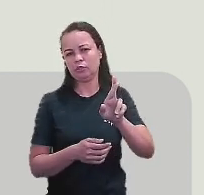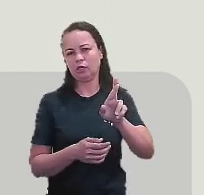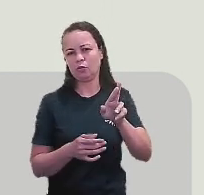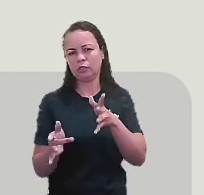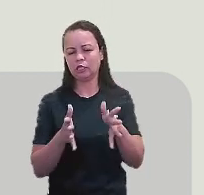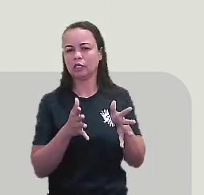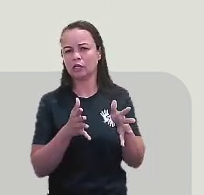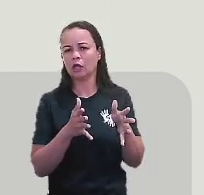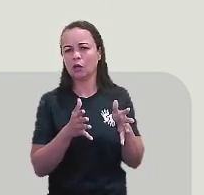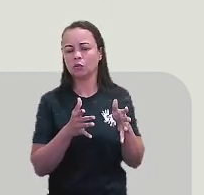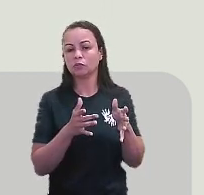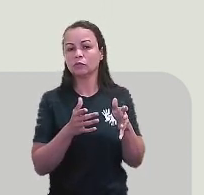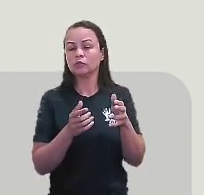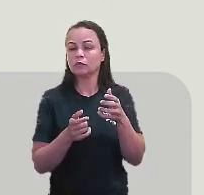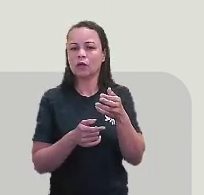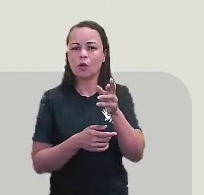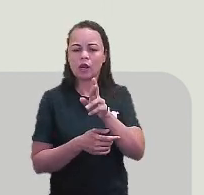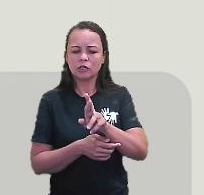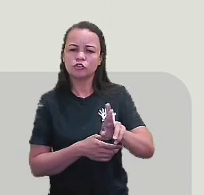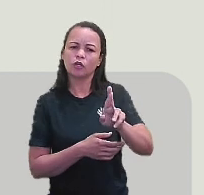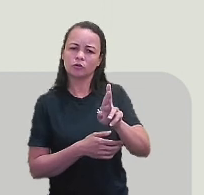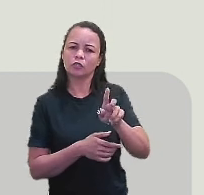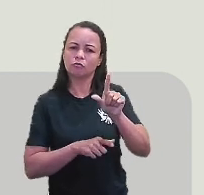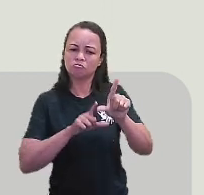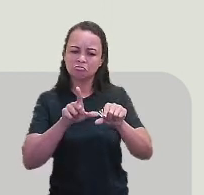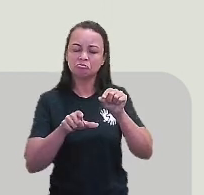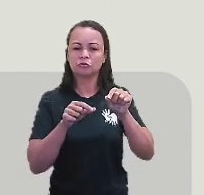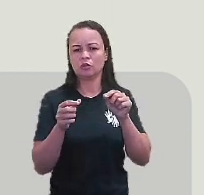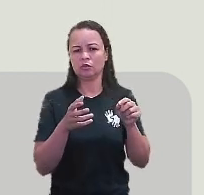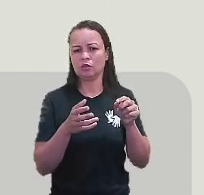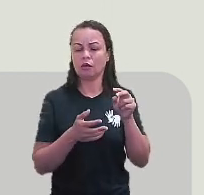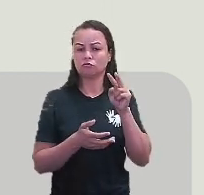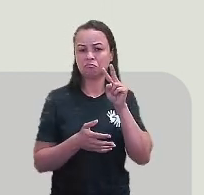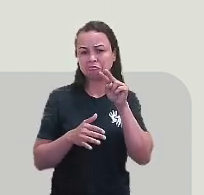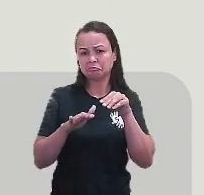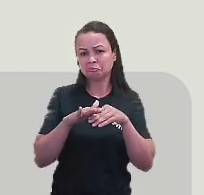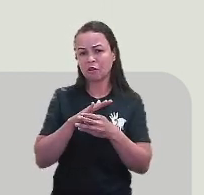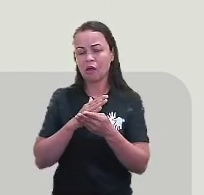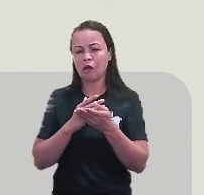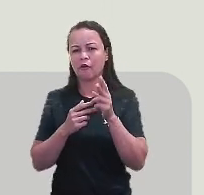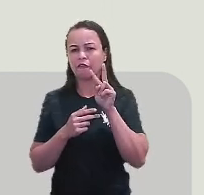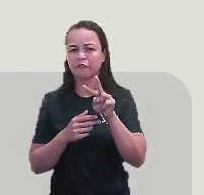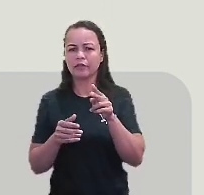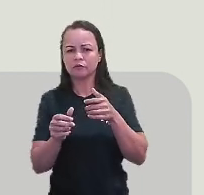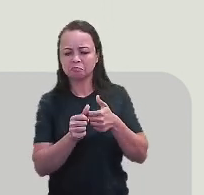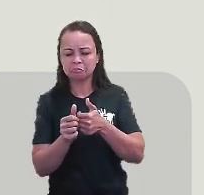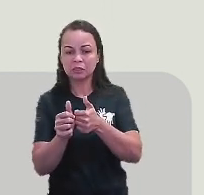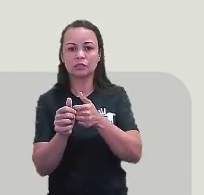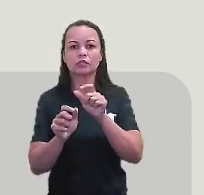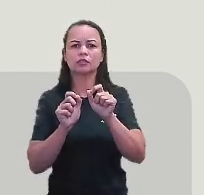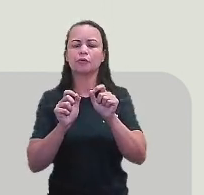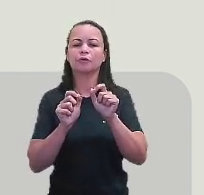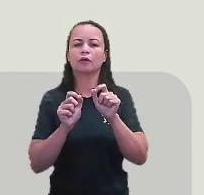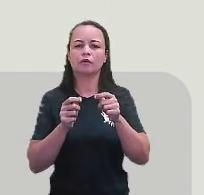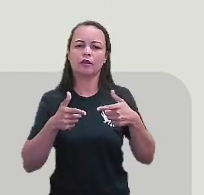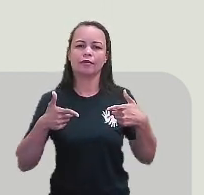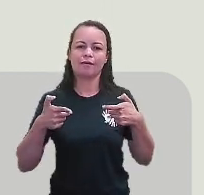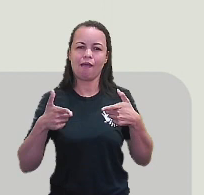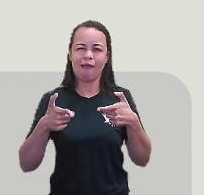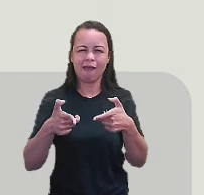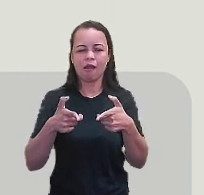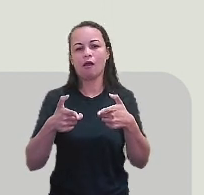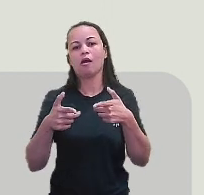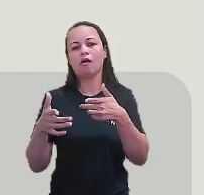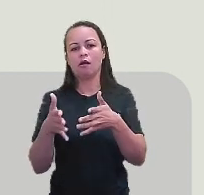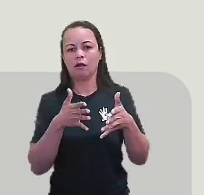não foram construídos, pela a religião que eles optaram. A gente costuma ver muito essa perseguição, guerras. A gente costuma